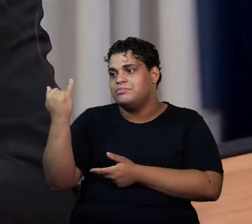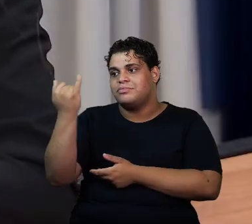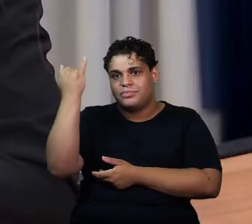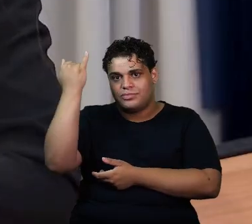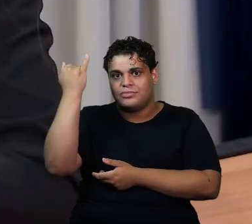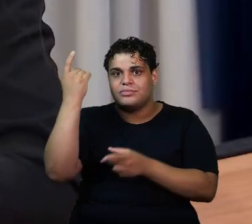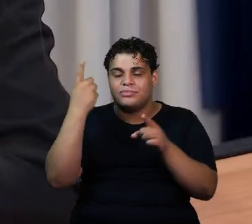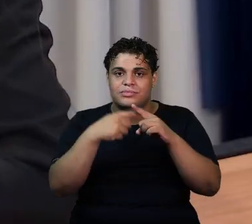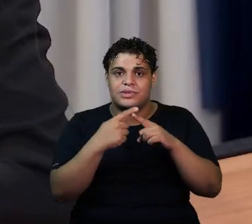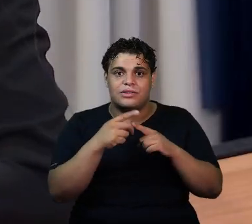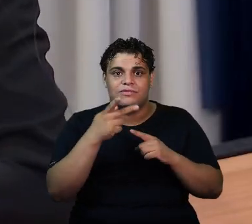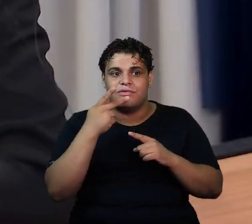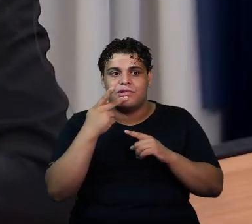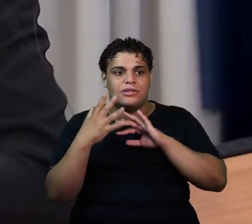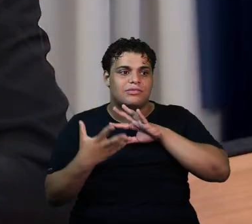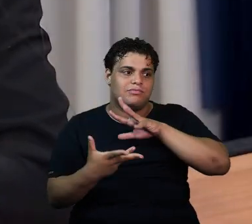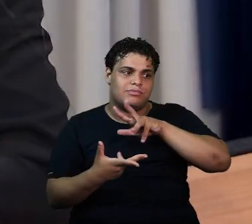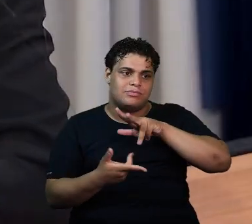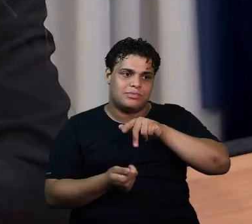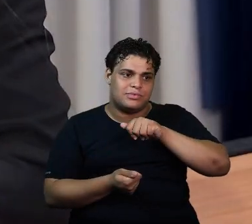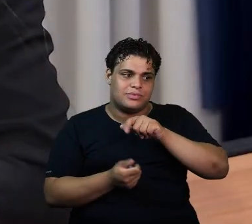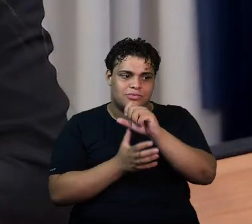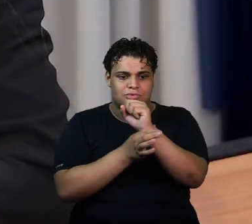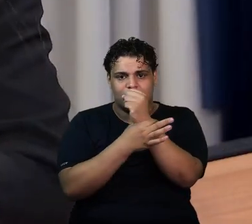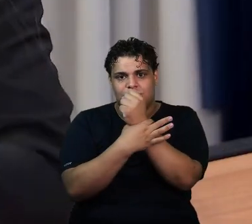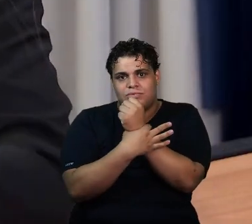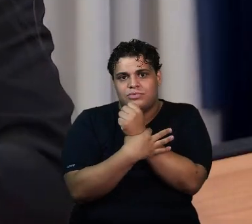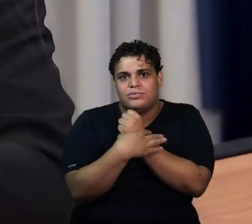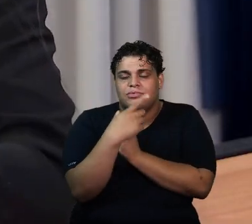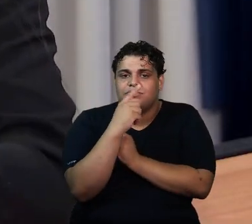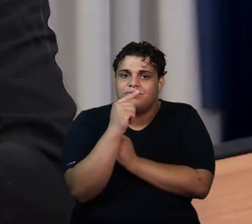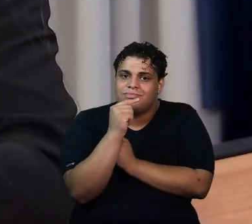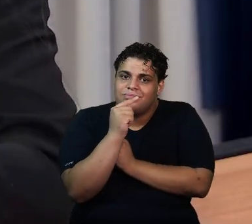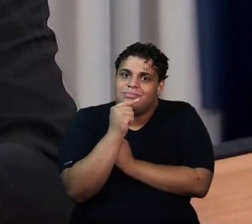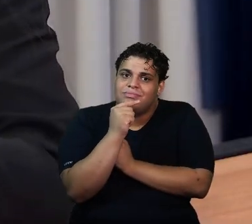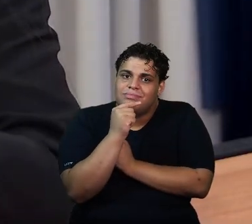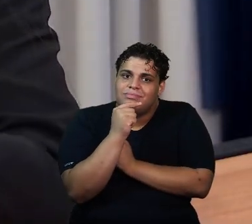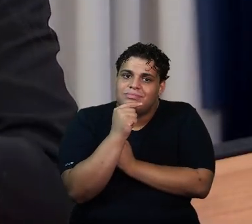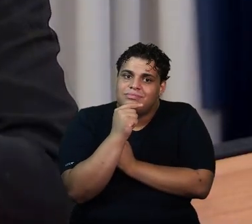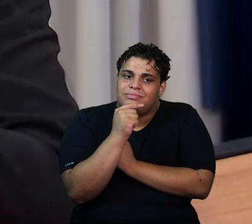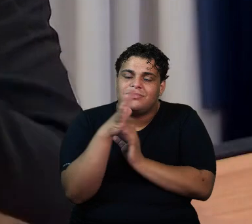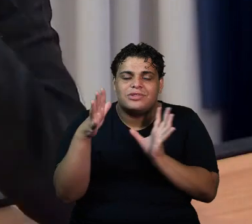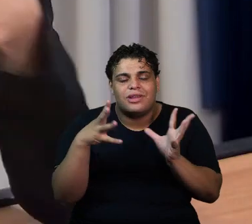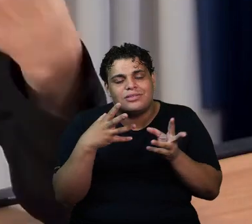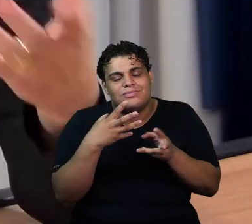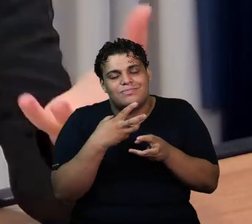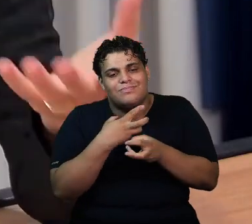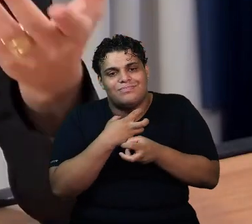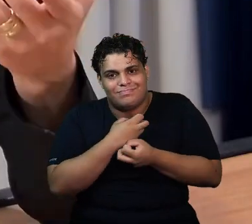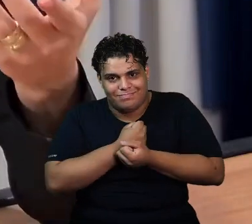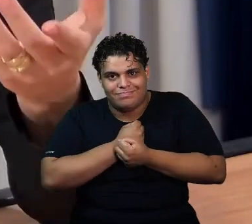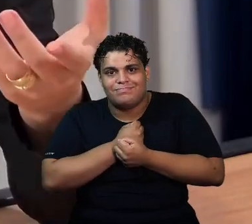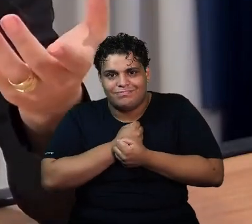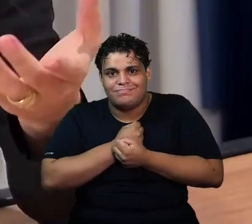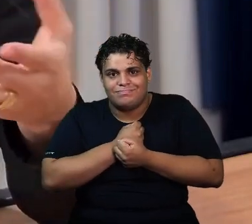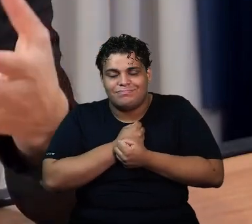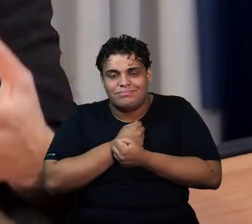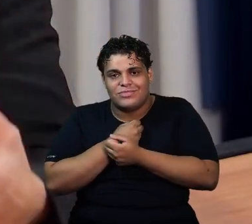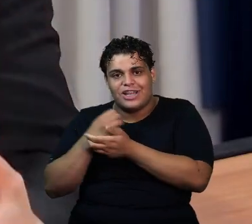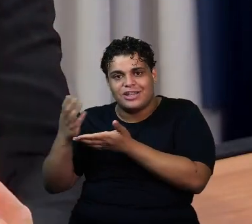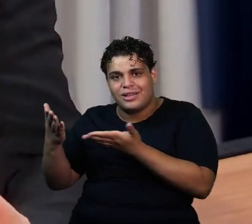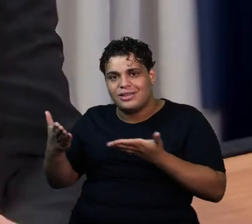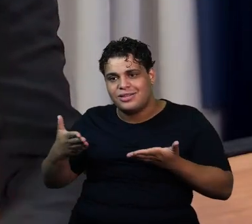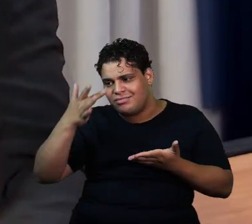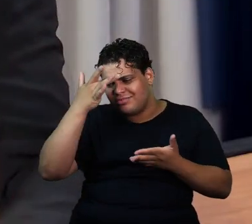né? Porque falar de meio ambiente, segurança aquática e acolhimento, né? Trazer as pessoas que